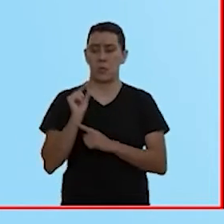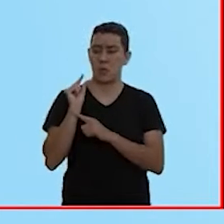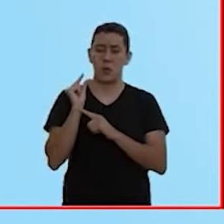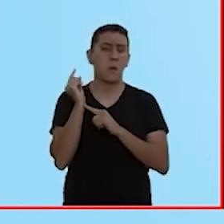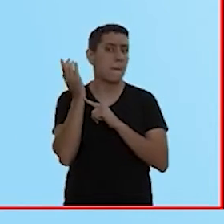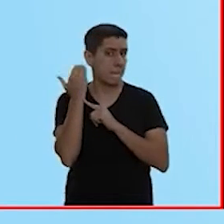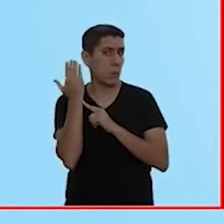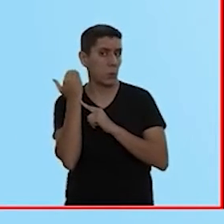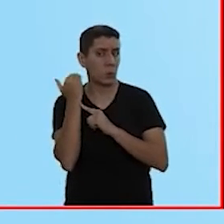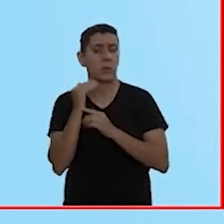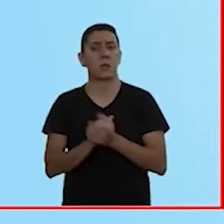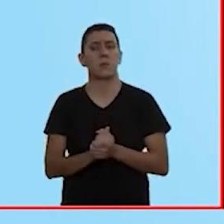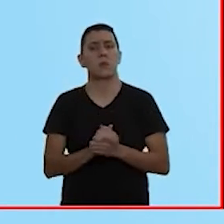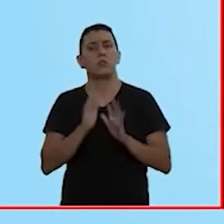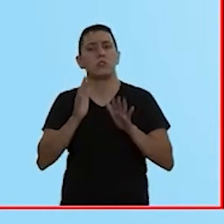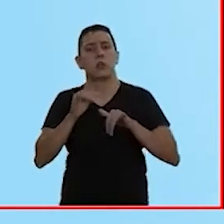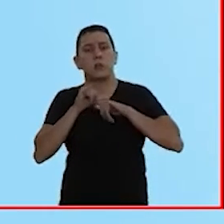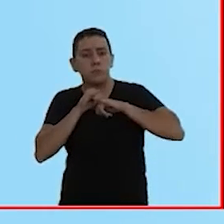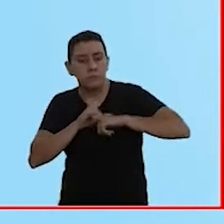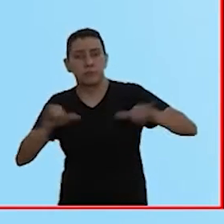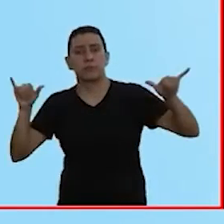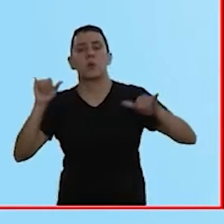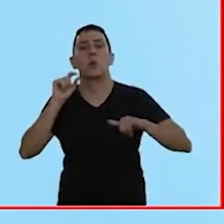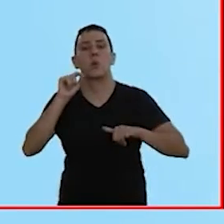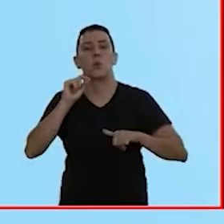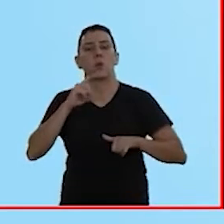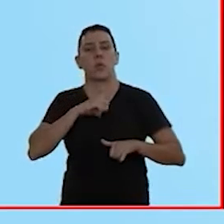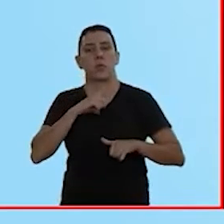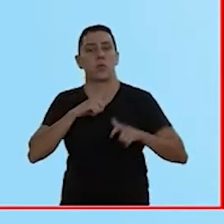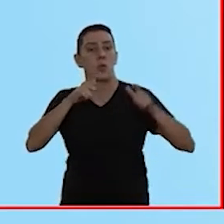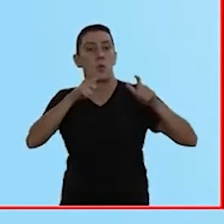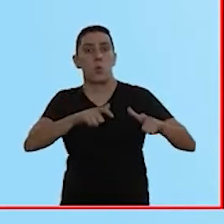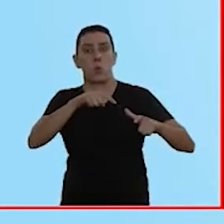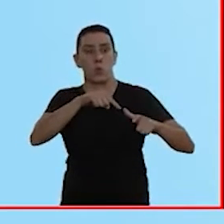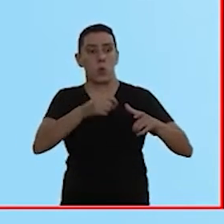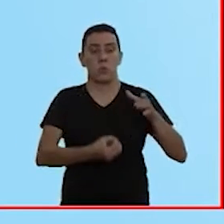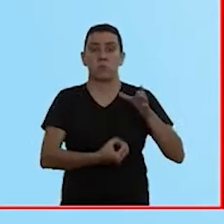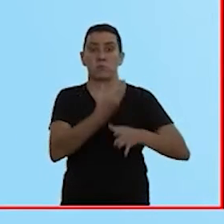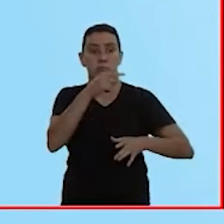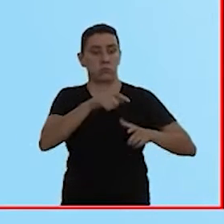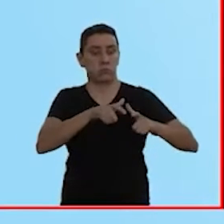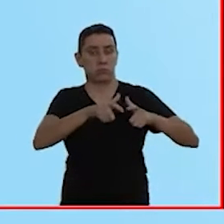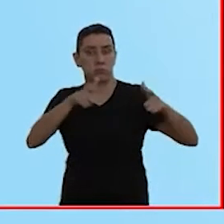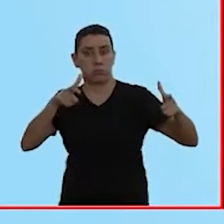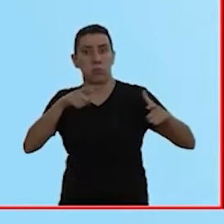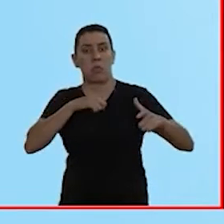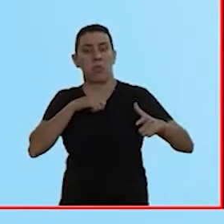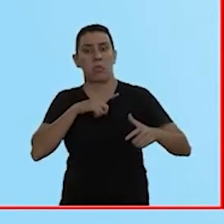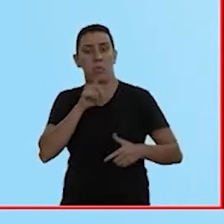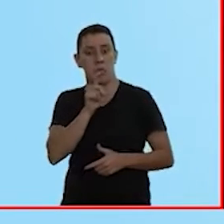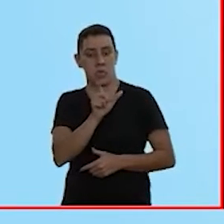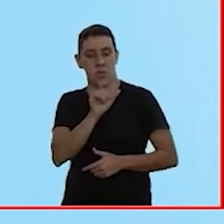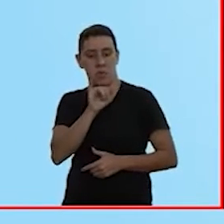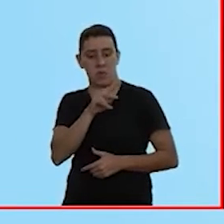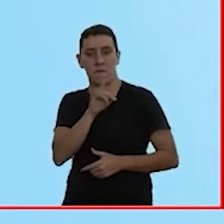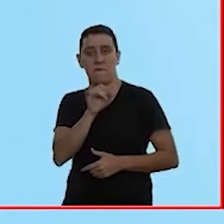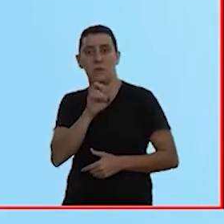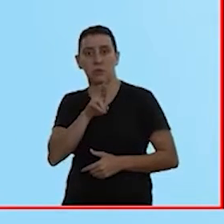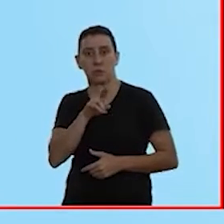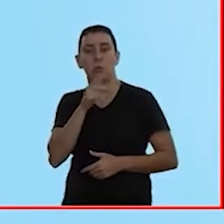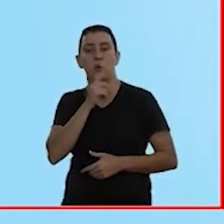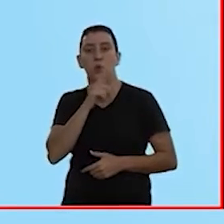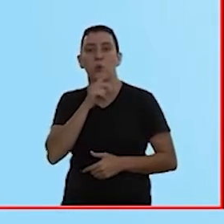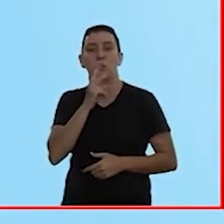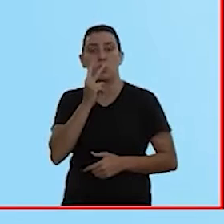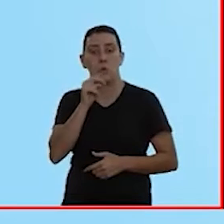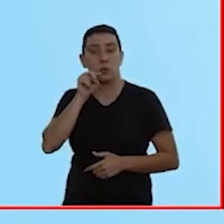a gente teve a divulgação ainda maior planta e aqueles que eu também que a com inversores stream uma planta de dois pontos